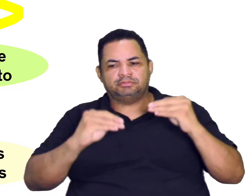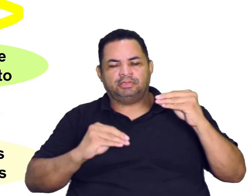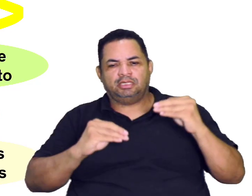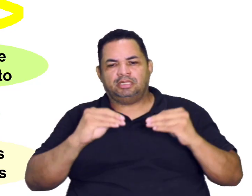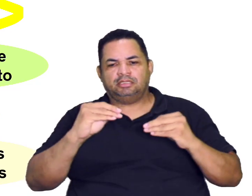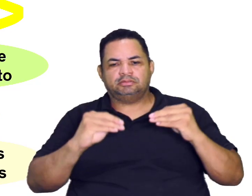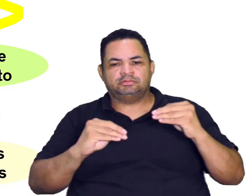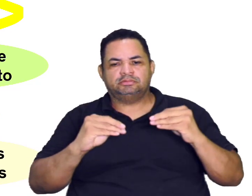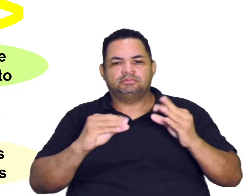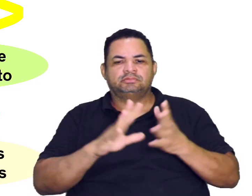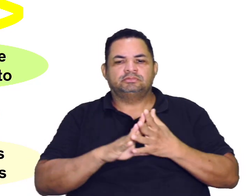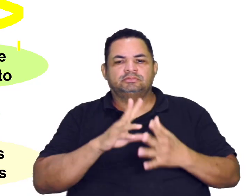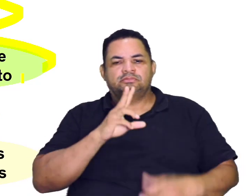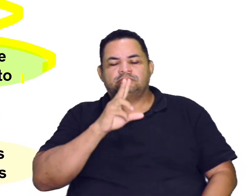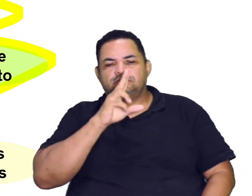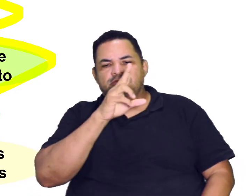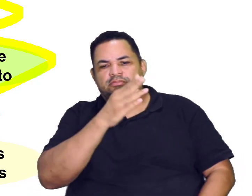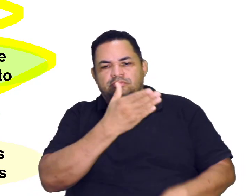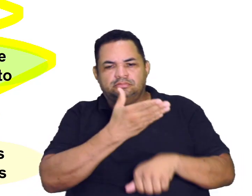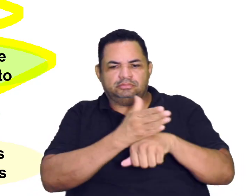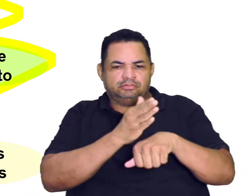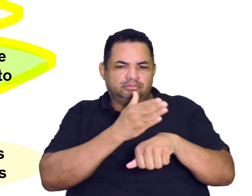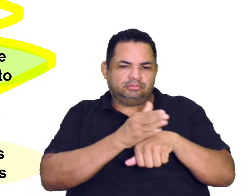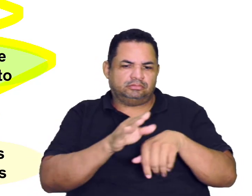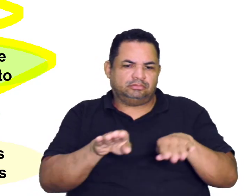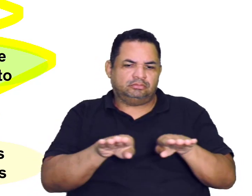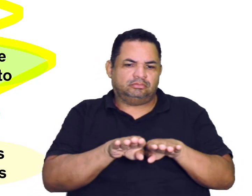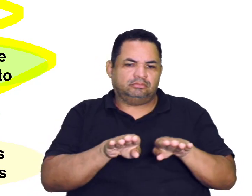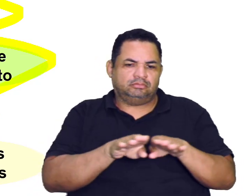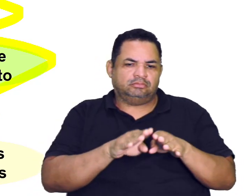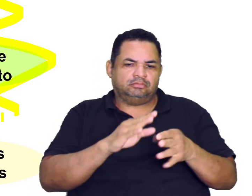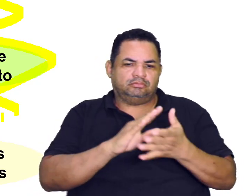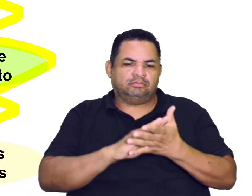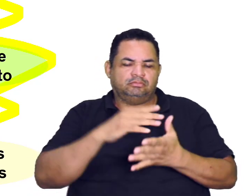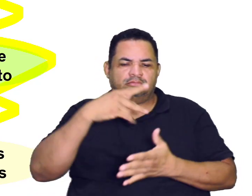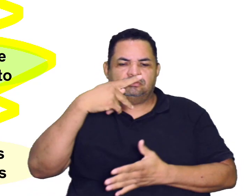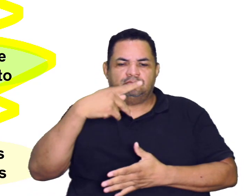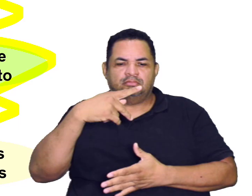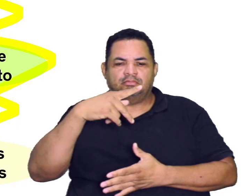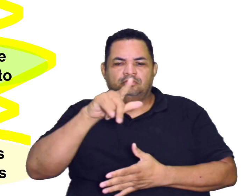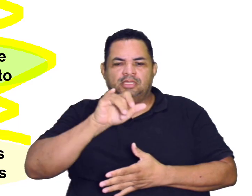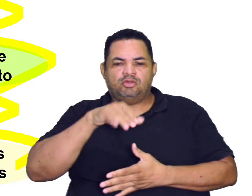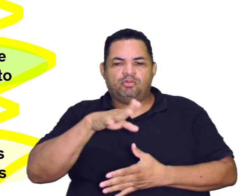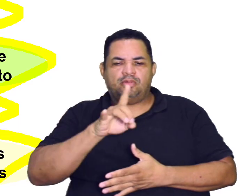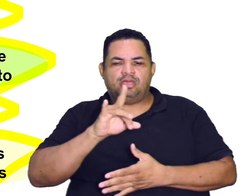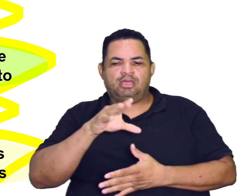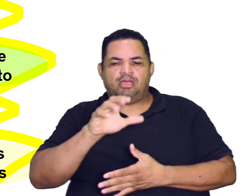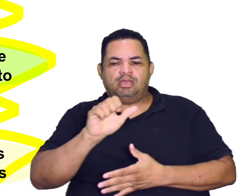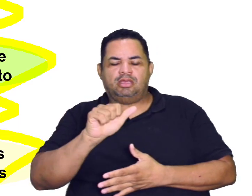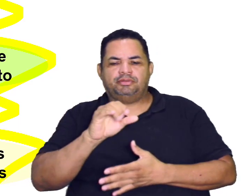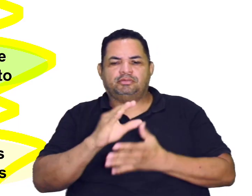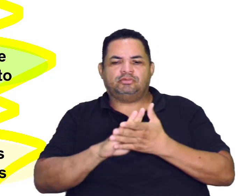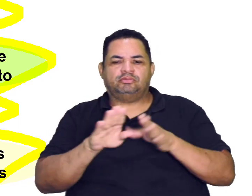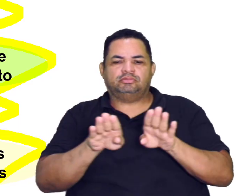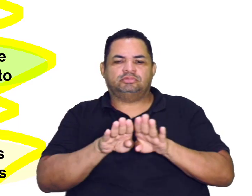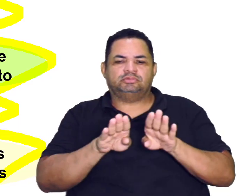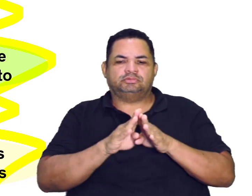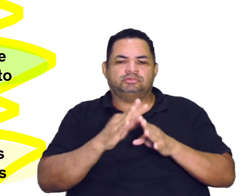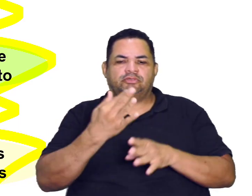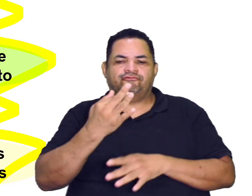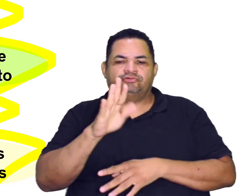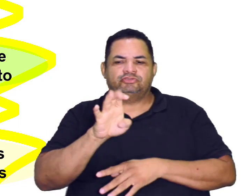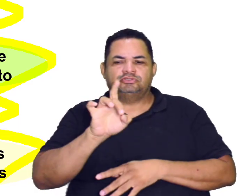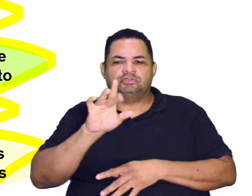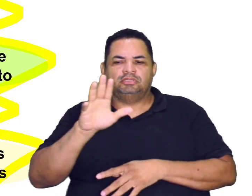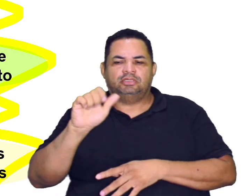exercícios de flexibilidade, exercícios de fortalecimento, pliométricos, exercícios funcionais para melhorar